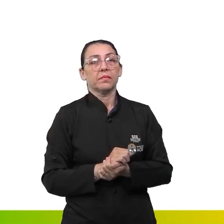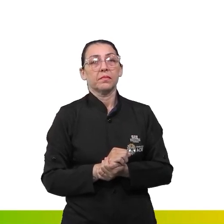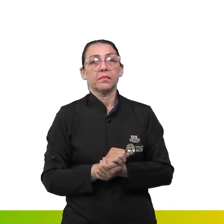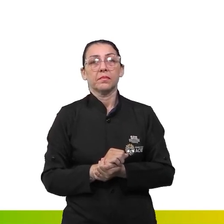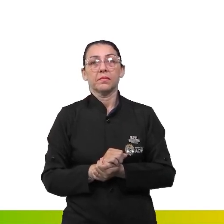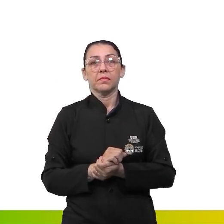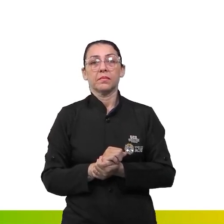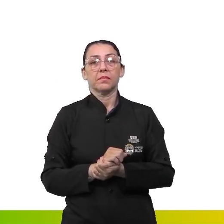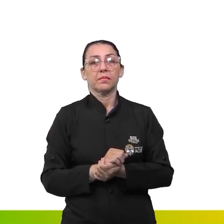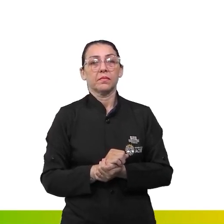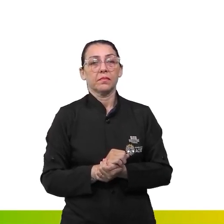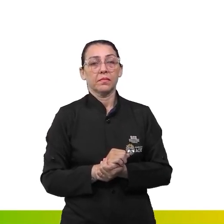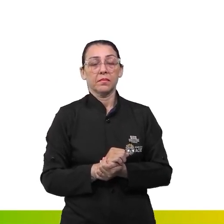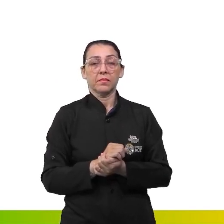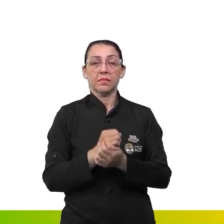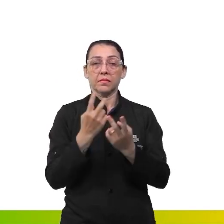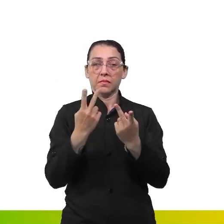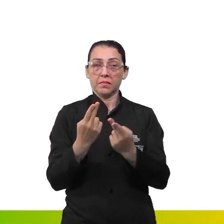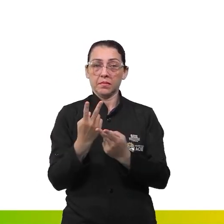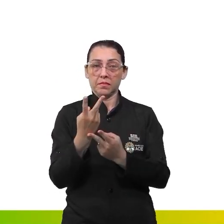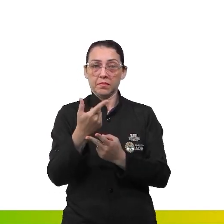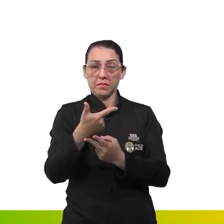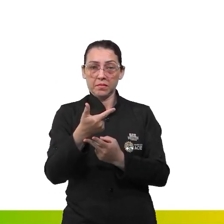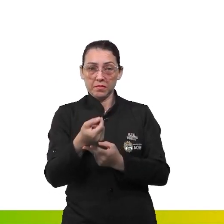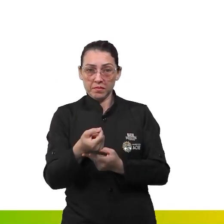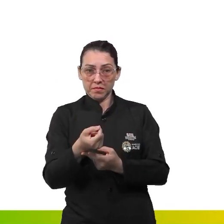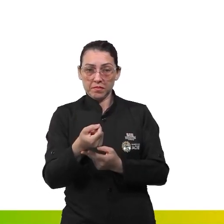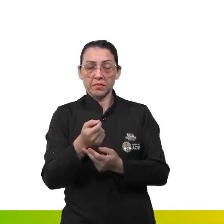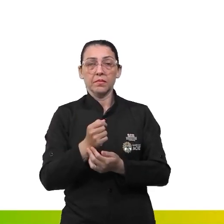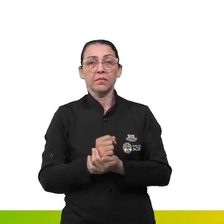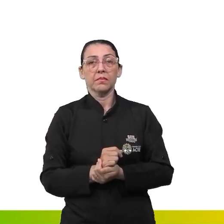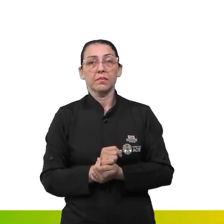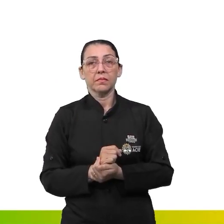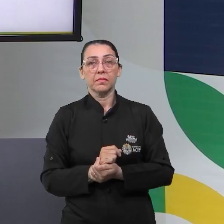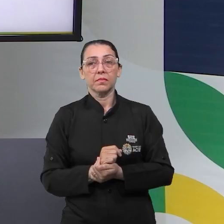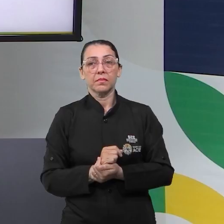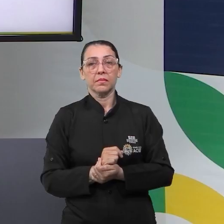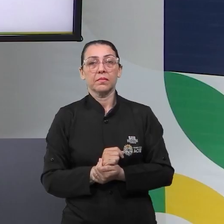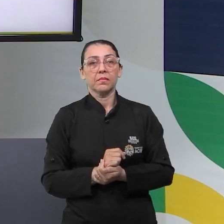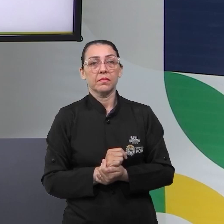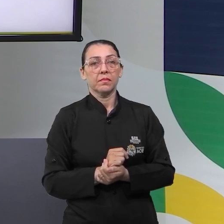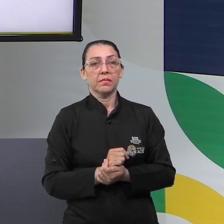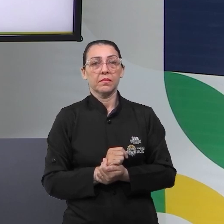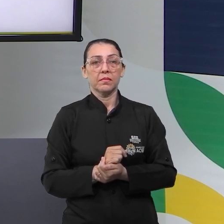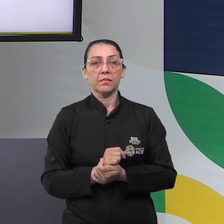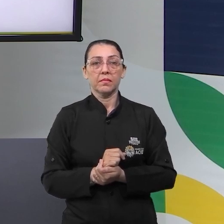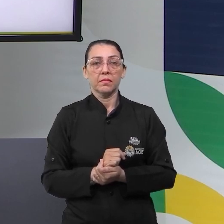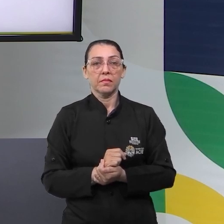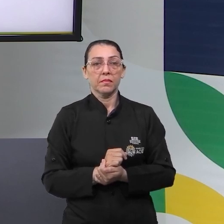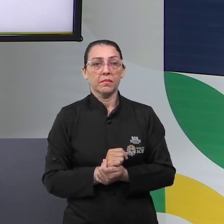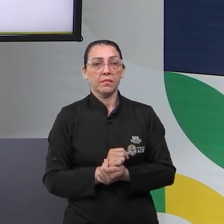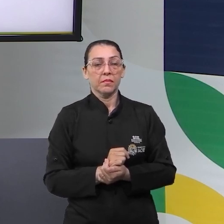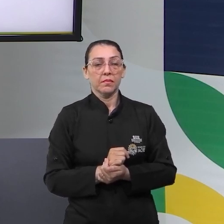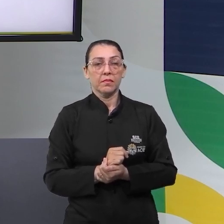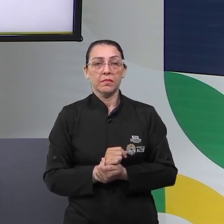Dá 20. Ok? E assim por diante. Pois